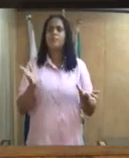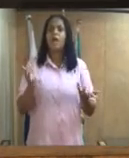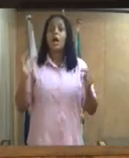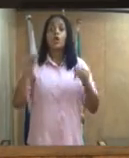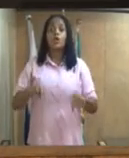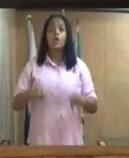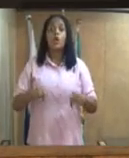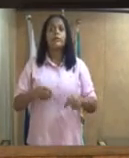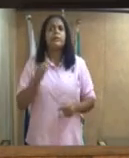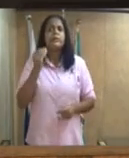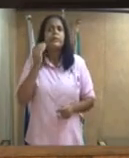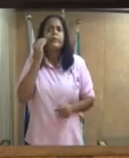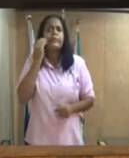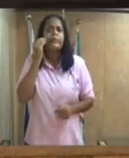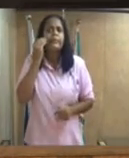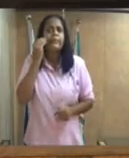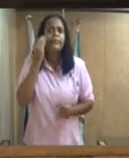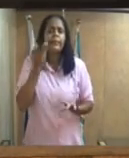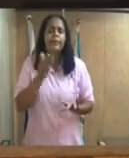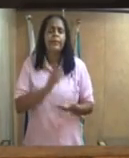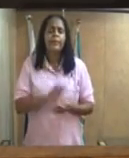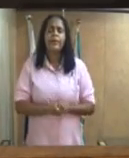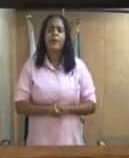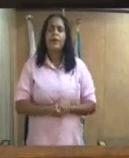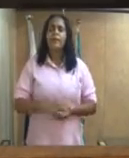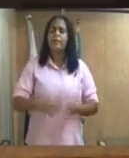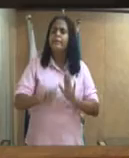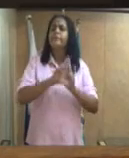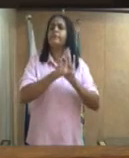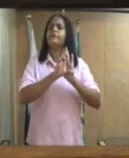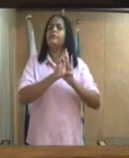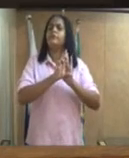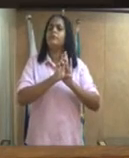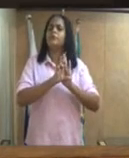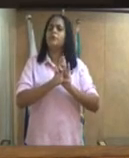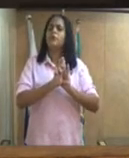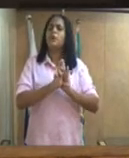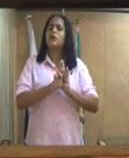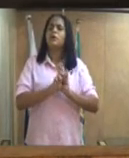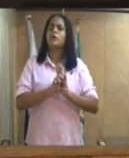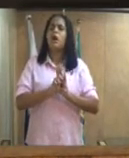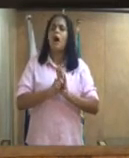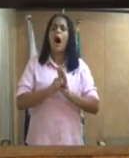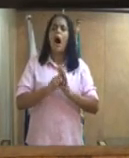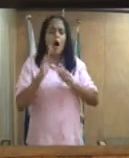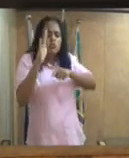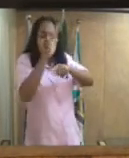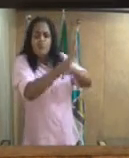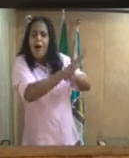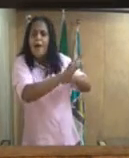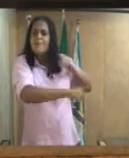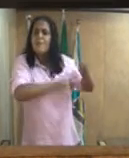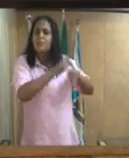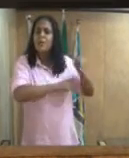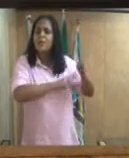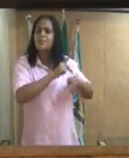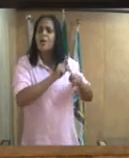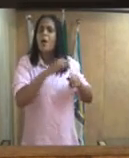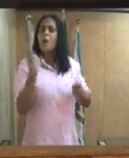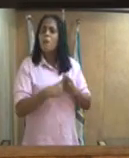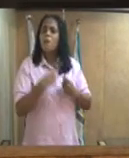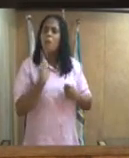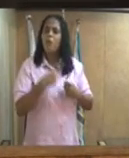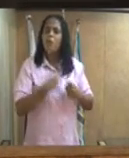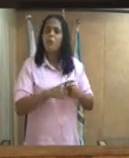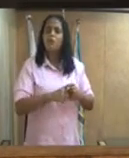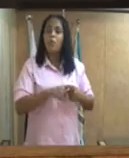apenas tentando legitimar o anseio da população, porque se formos para